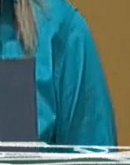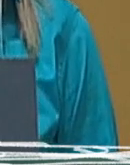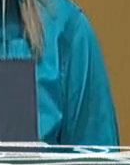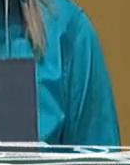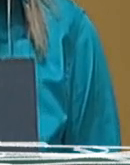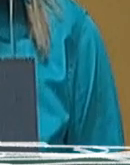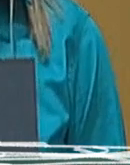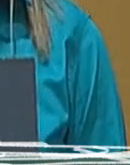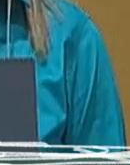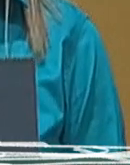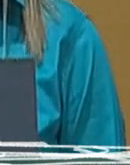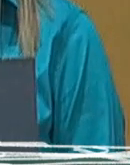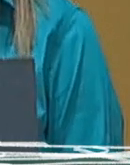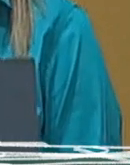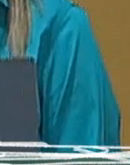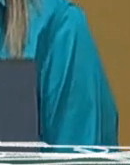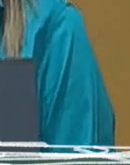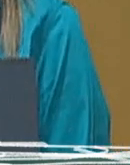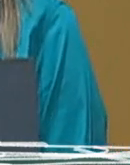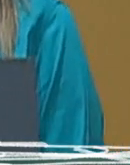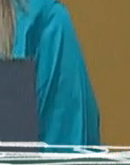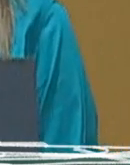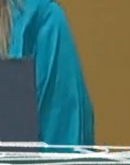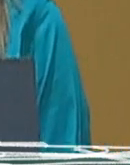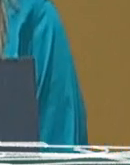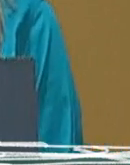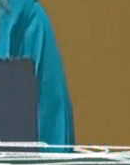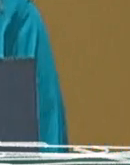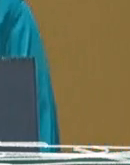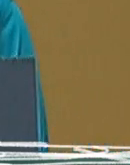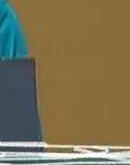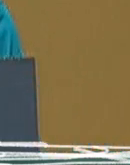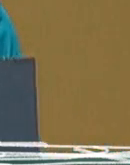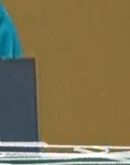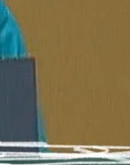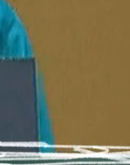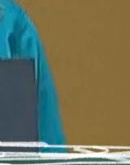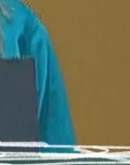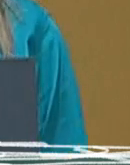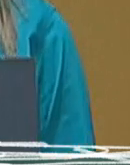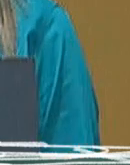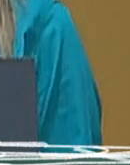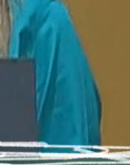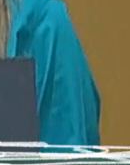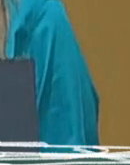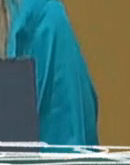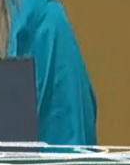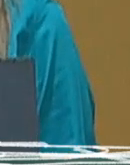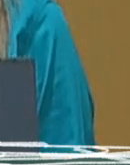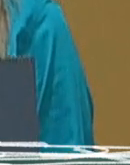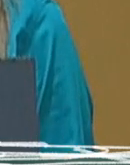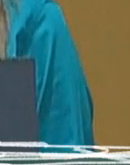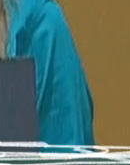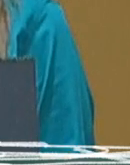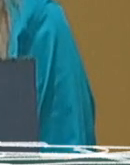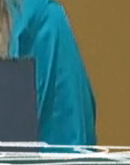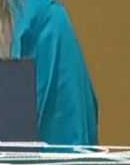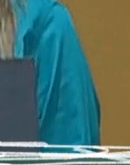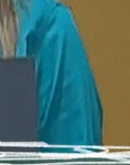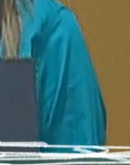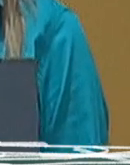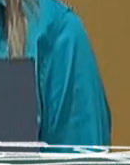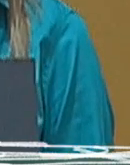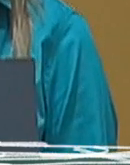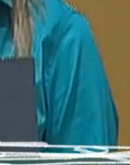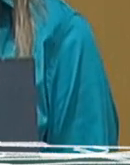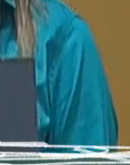E já pode se organizar para vir a técnica administrativa Gislaine e o professor Vitor